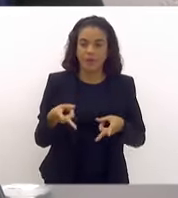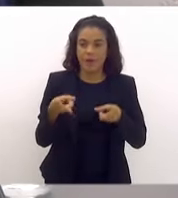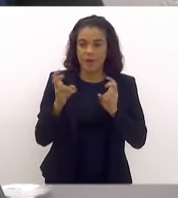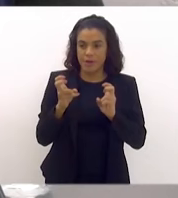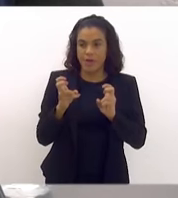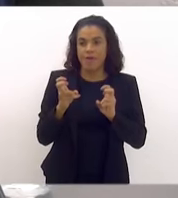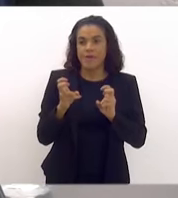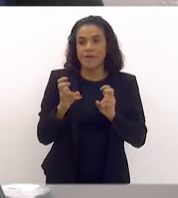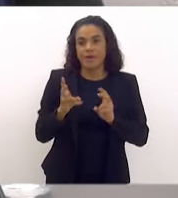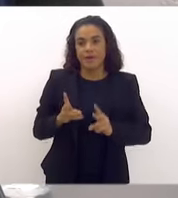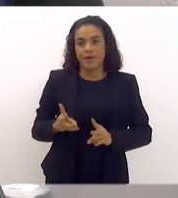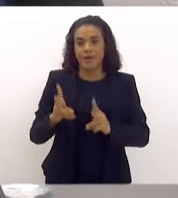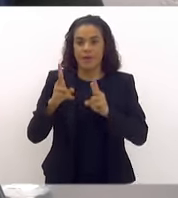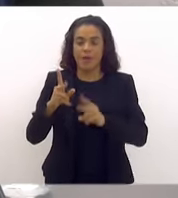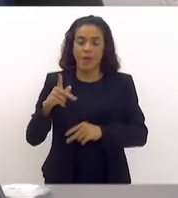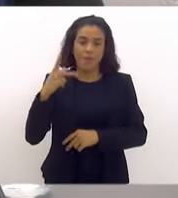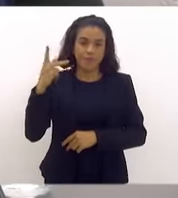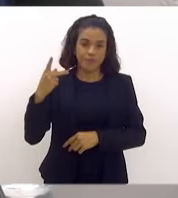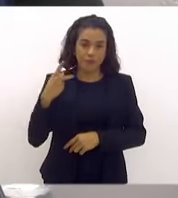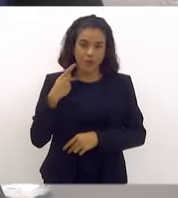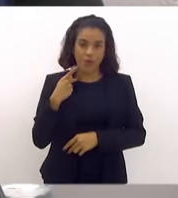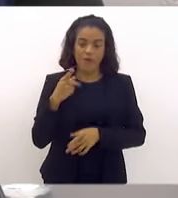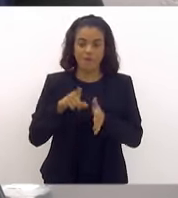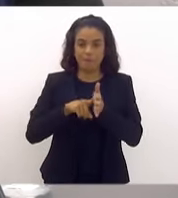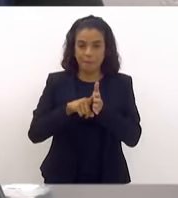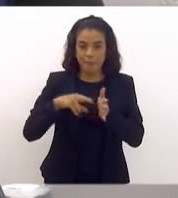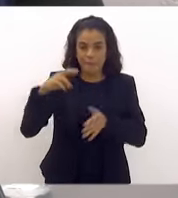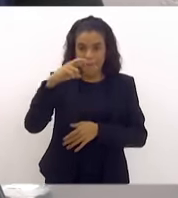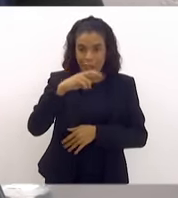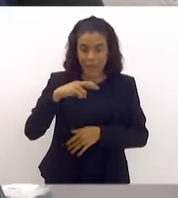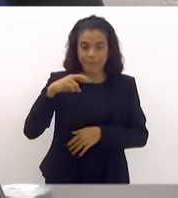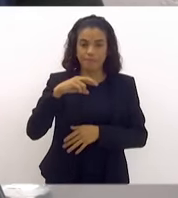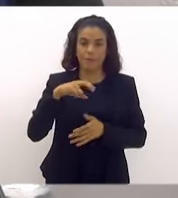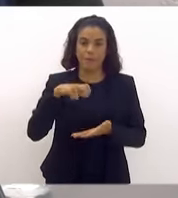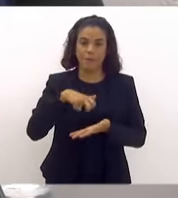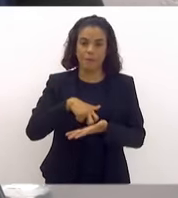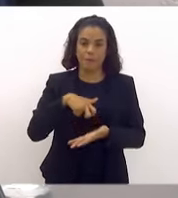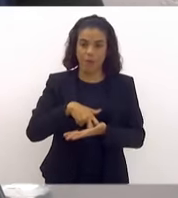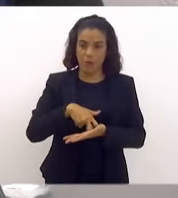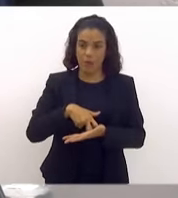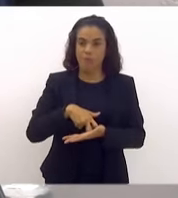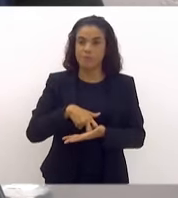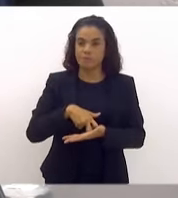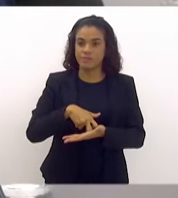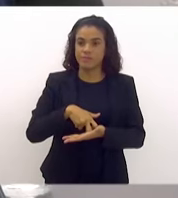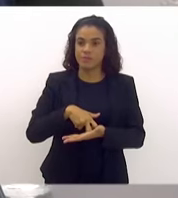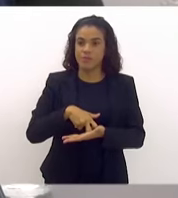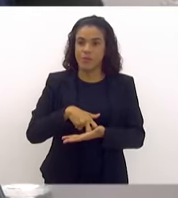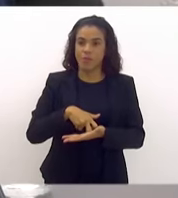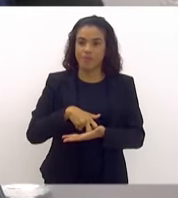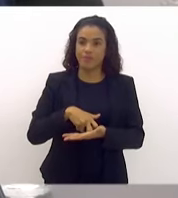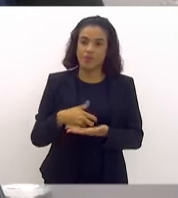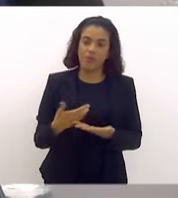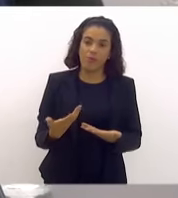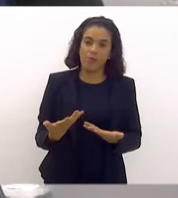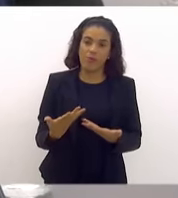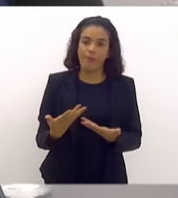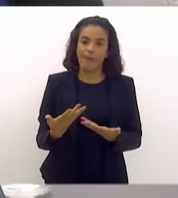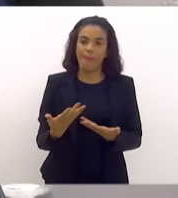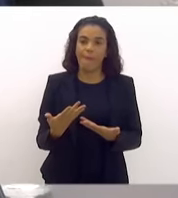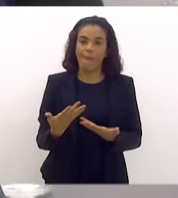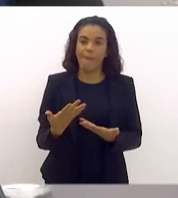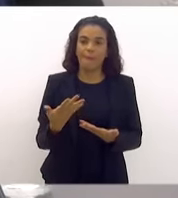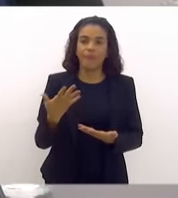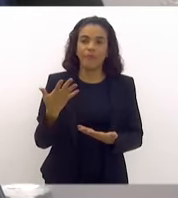todas as promotorias de investigação penal a partir desses casos que foram assim tornados